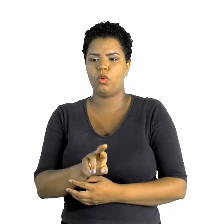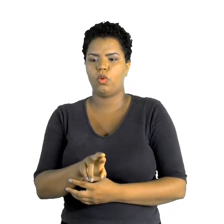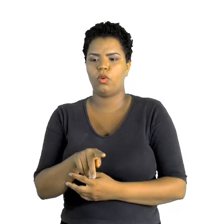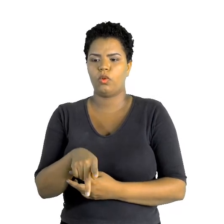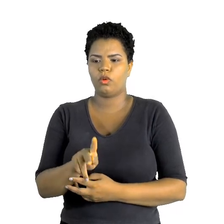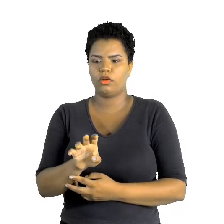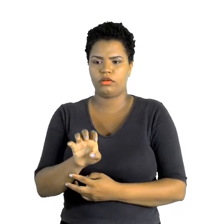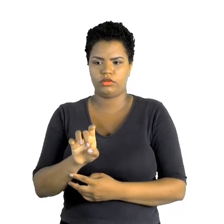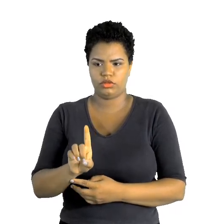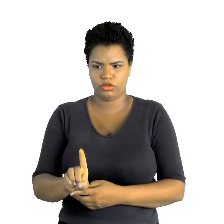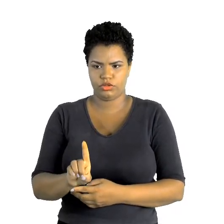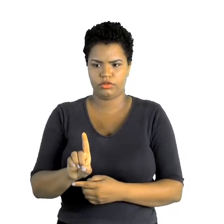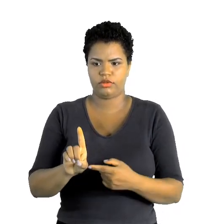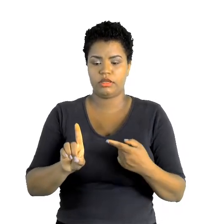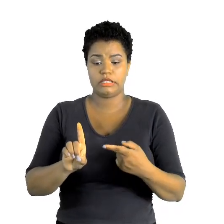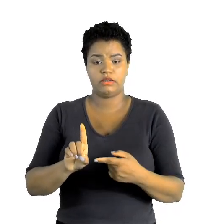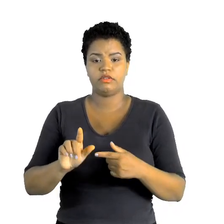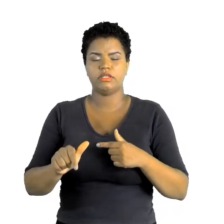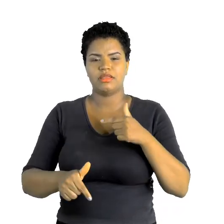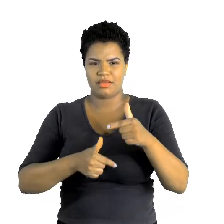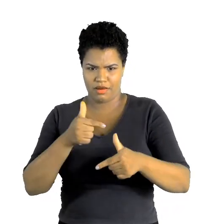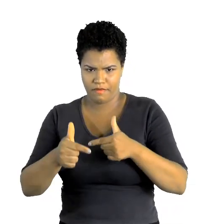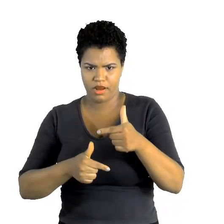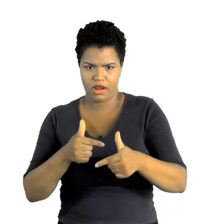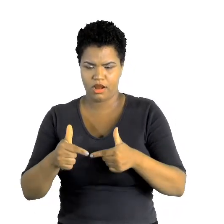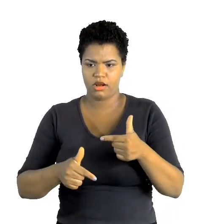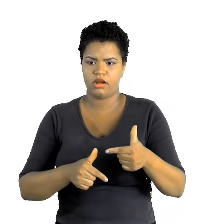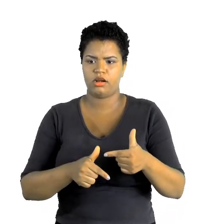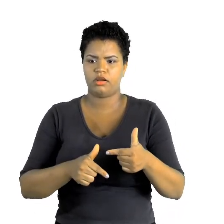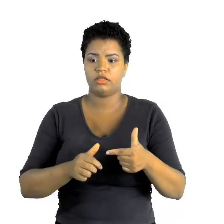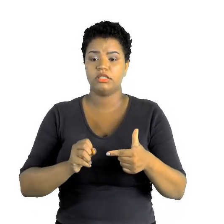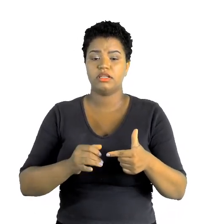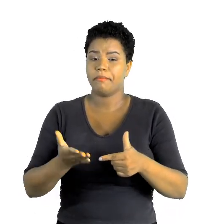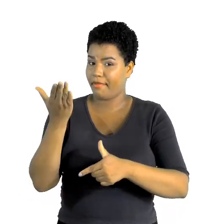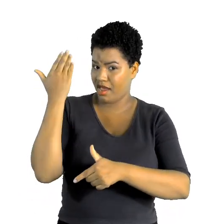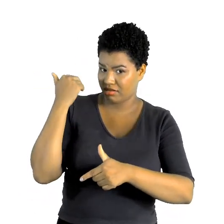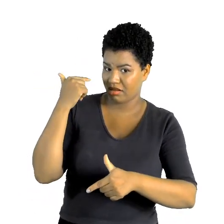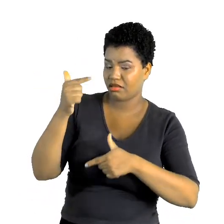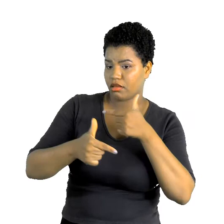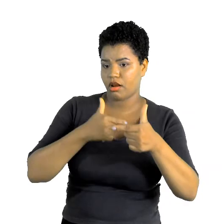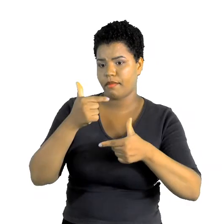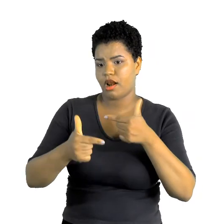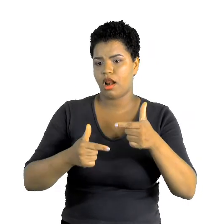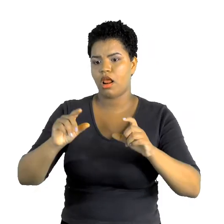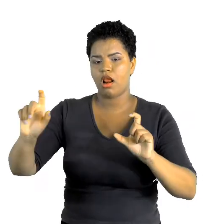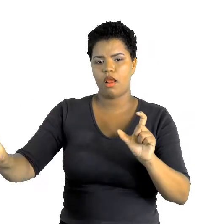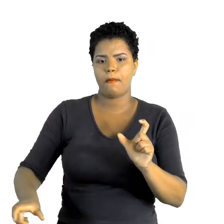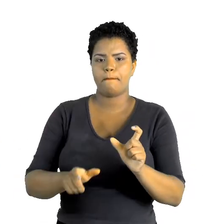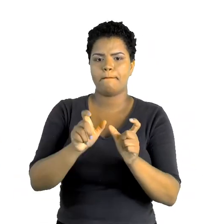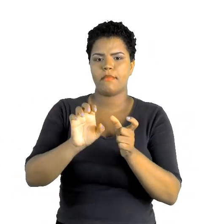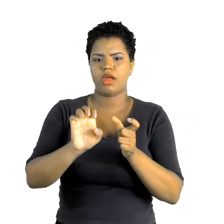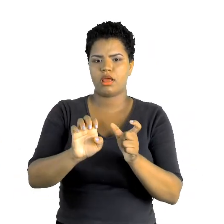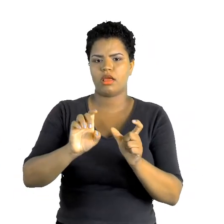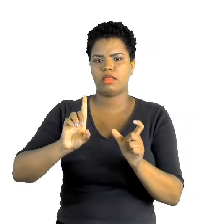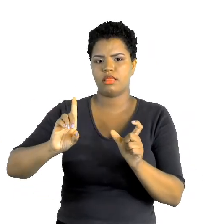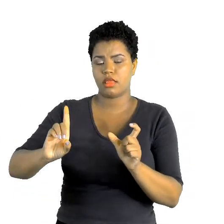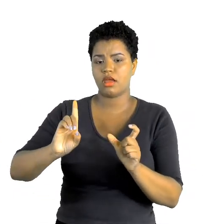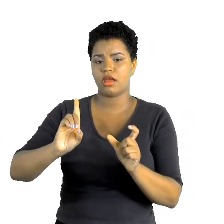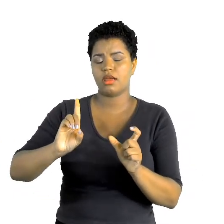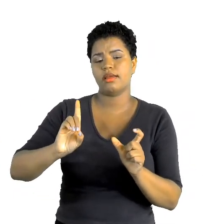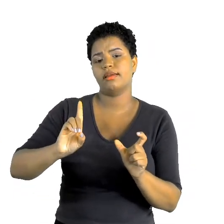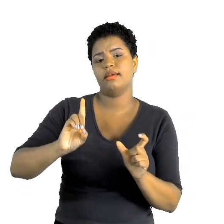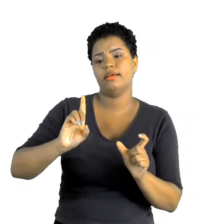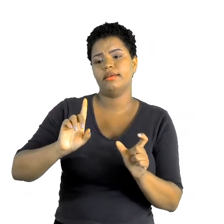vai trabalhar, é work. E aí, se você trabalhou, você vai acrescentar esse edzinho no final, que não deixa